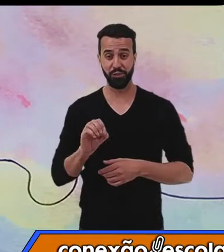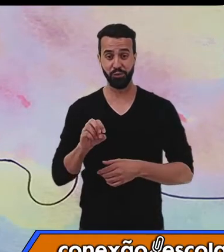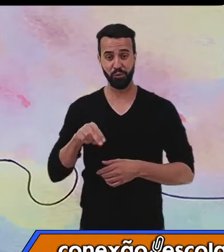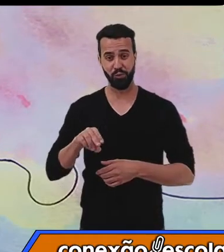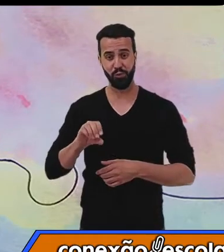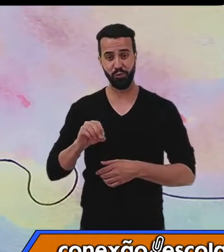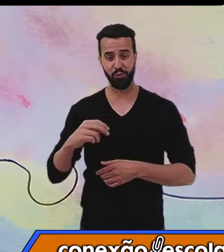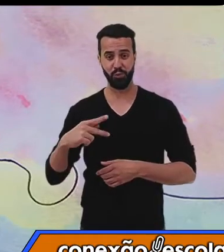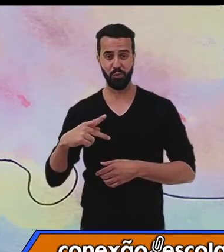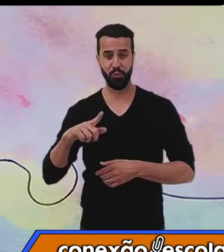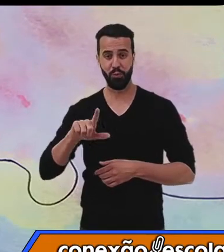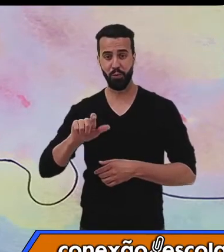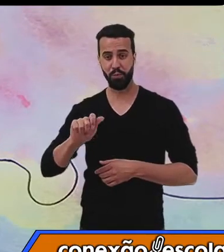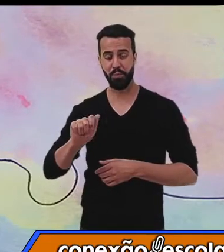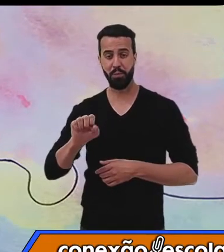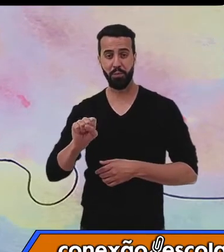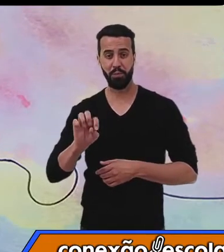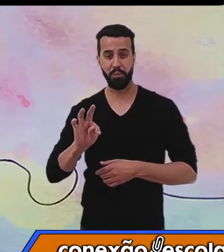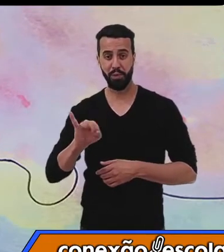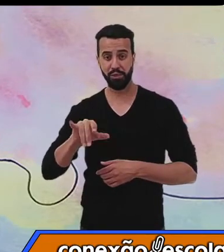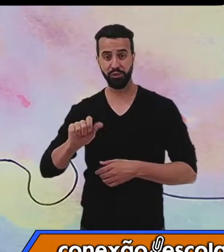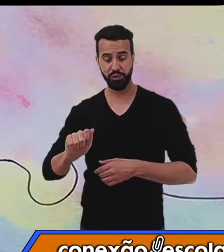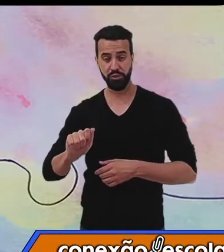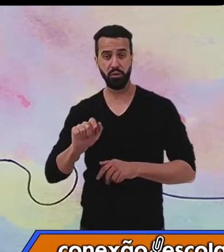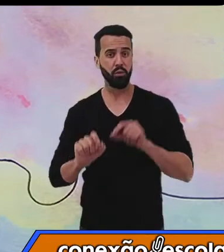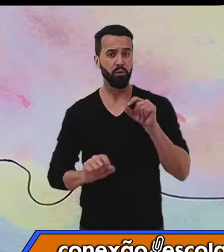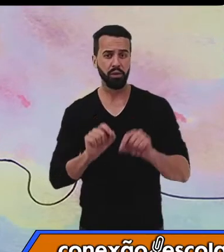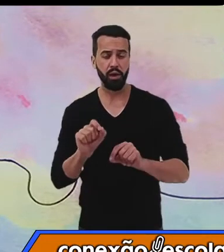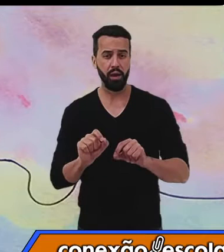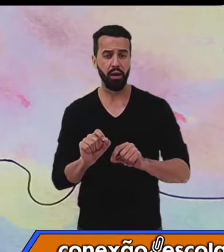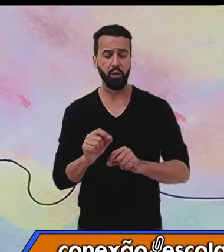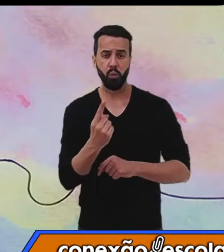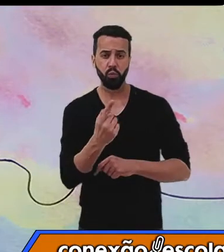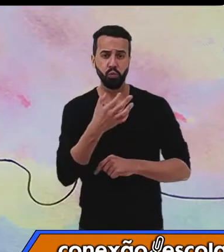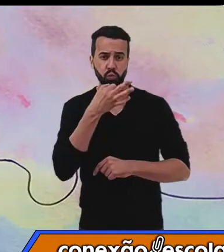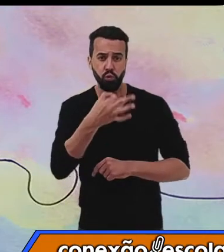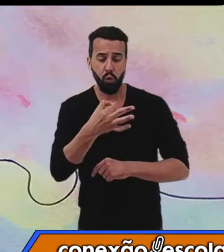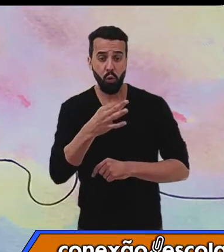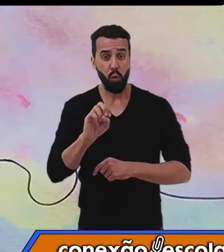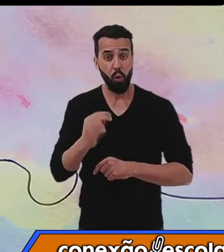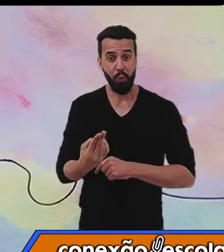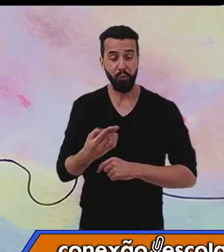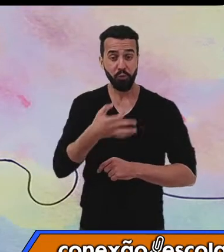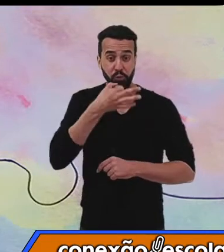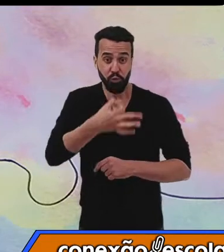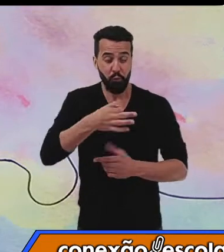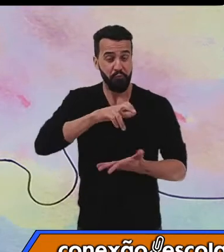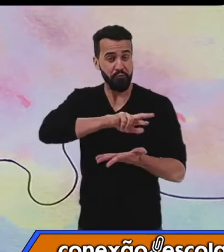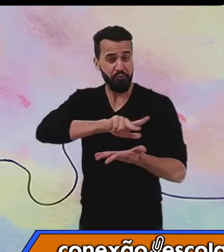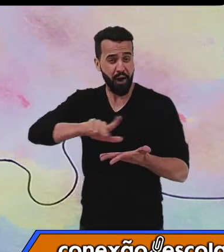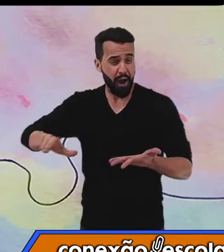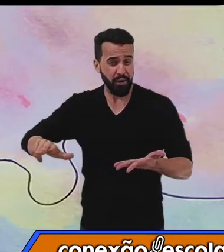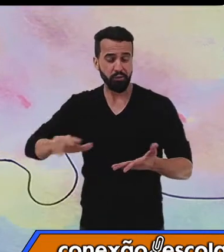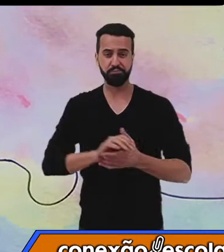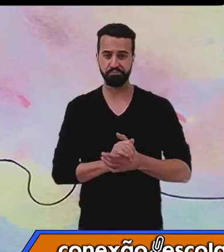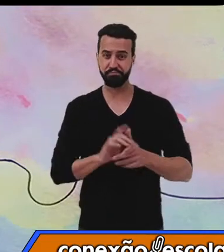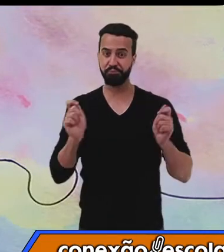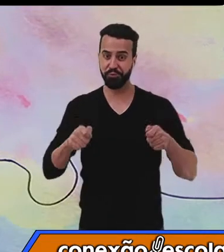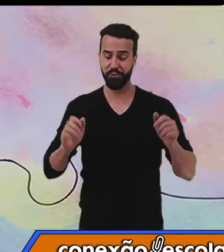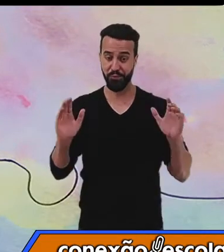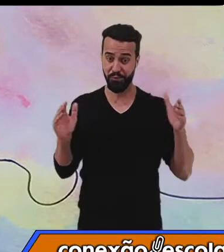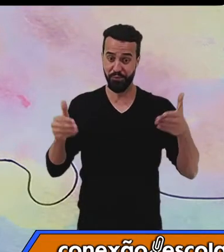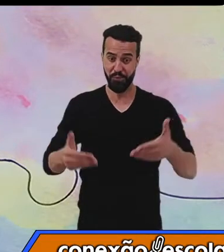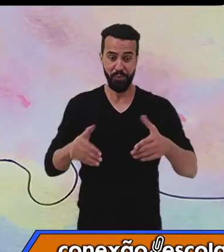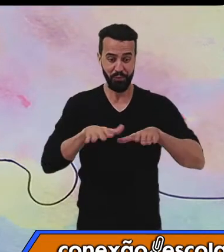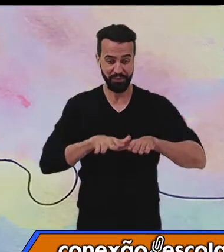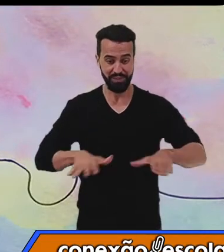sonoplastia. Sonoplastia é um som ou um conjunto de sons que auxilia a enfatizar as